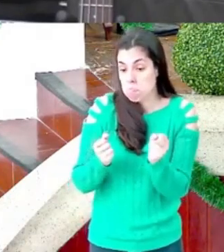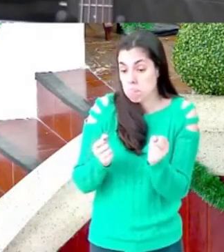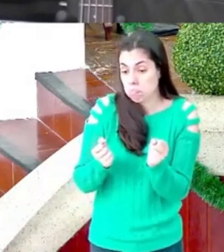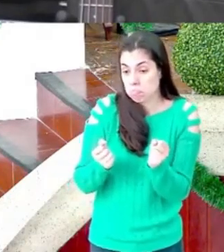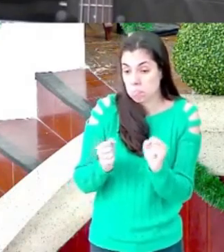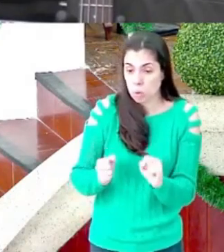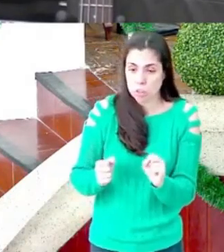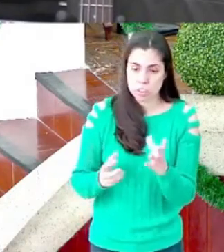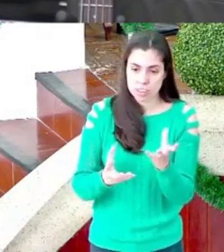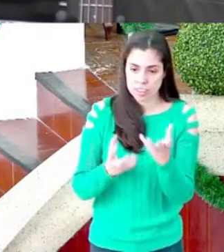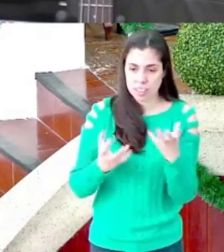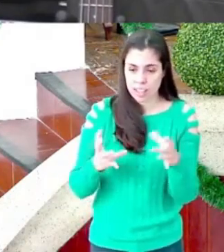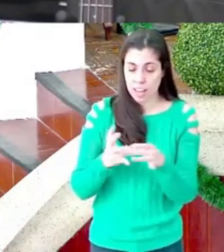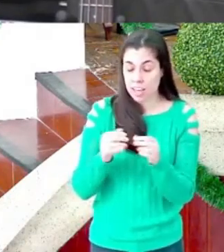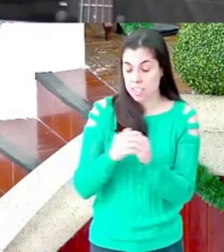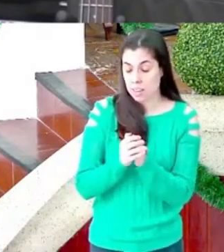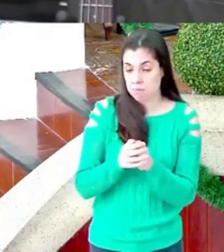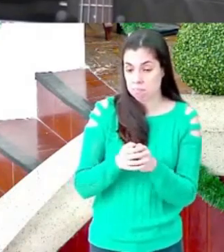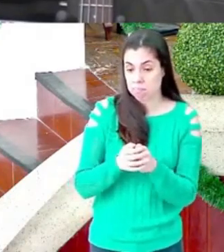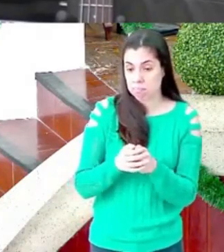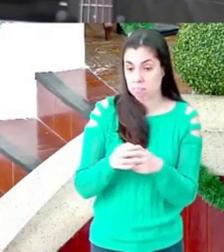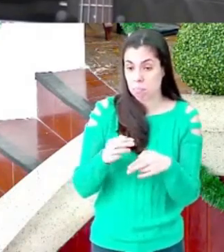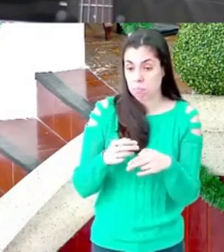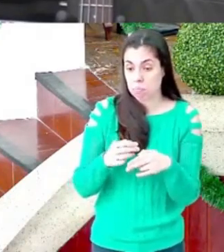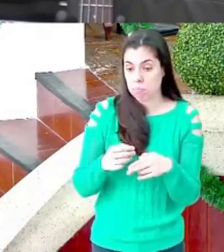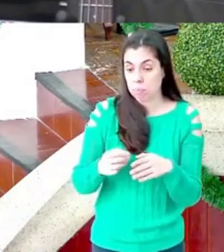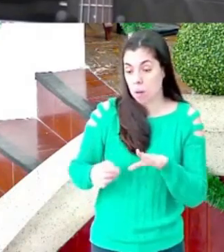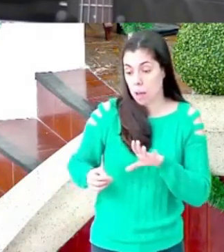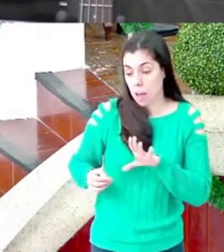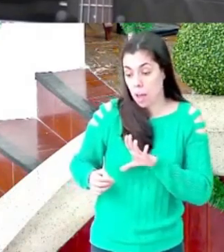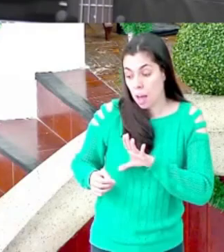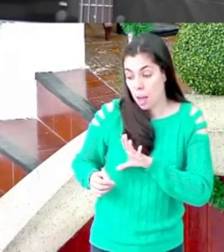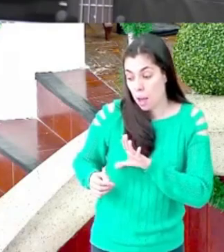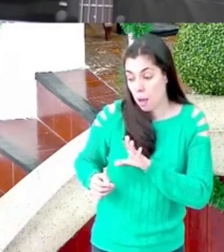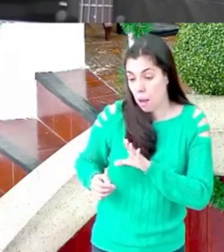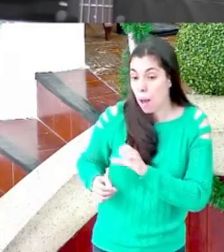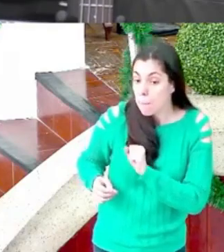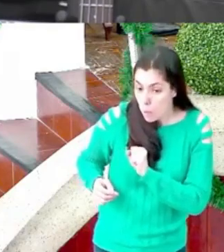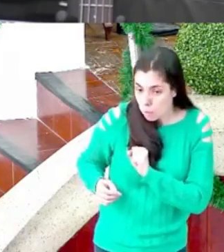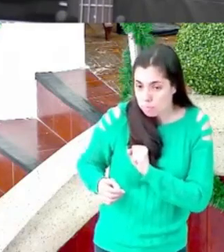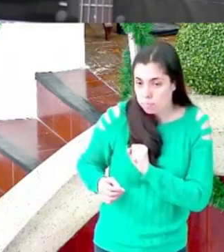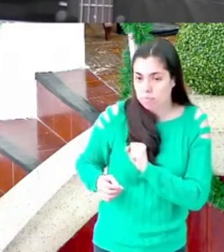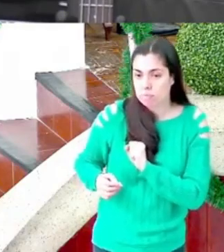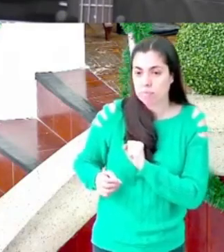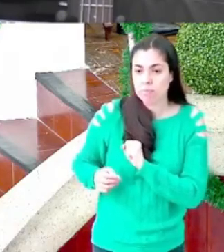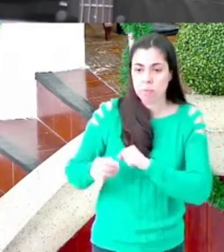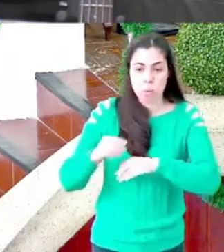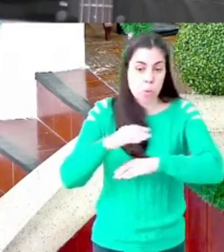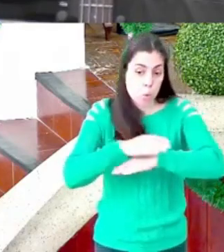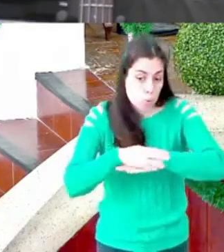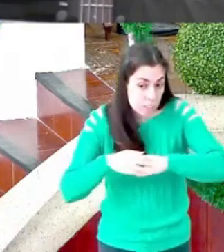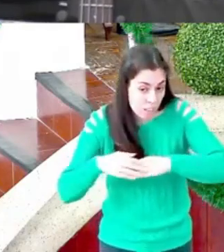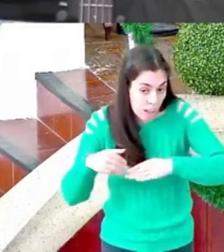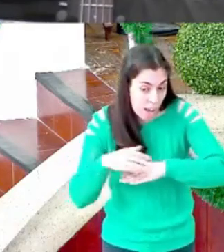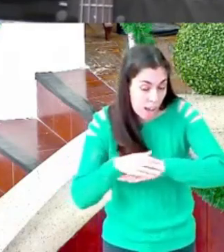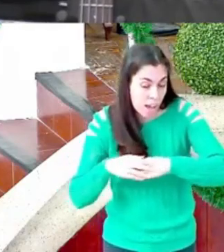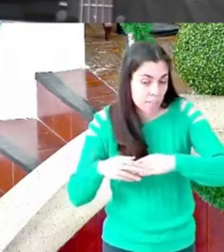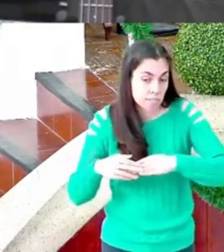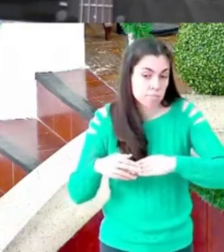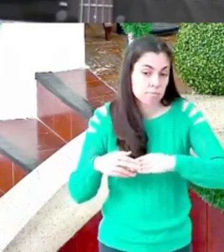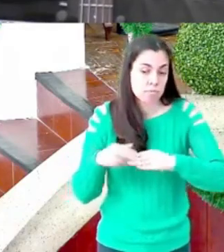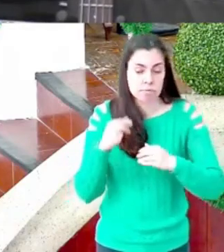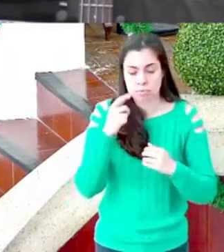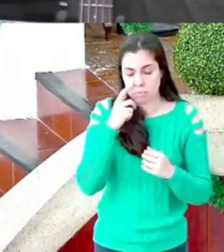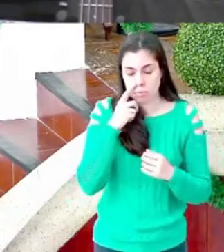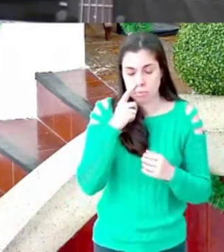pessoas se casam com uma motivação correta: amar alguém. E